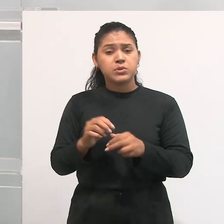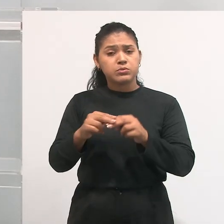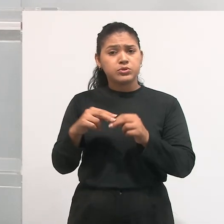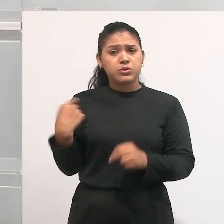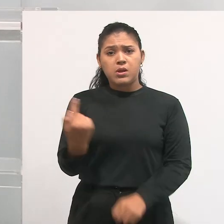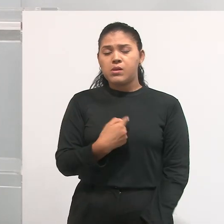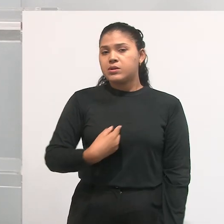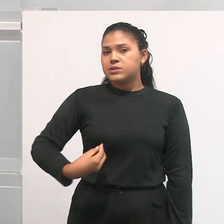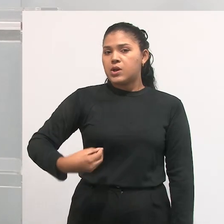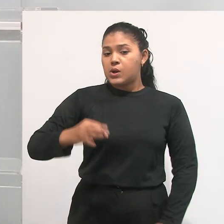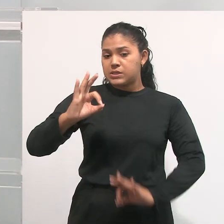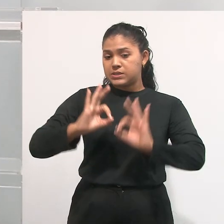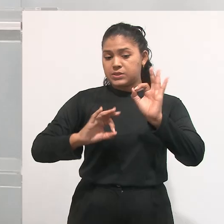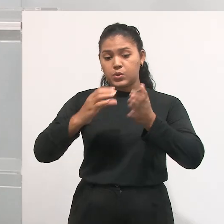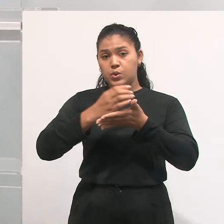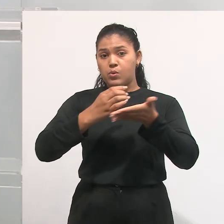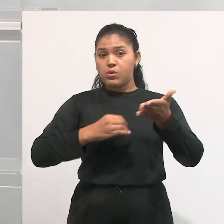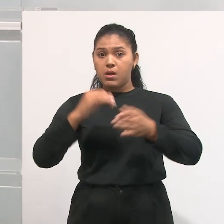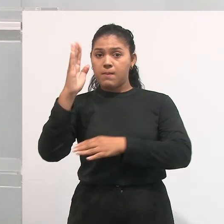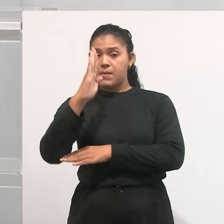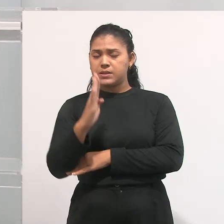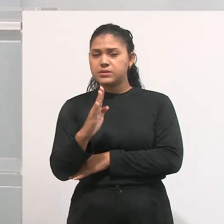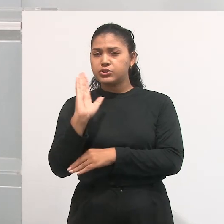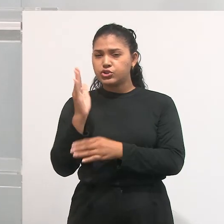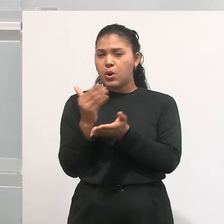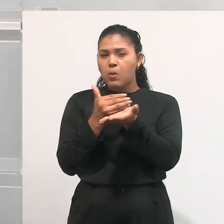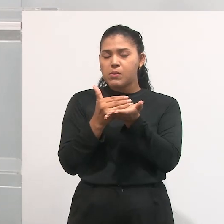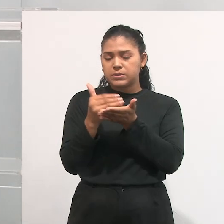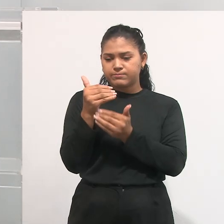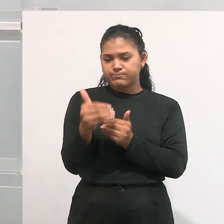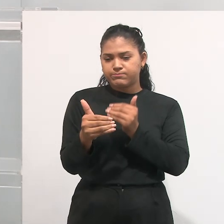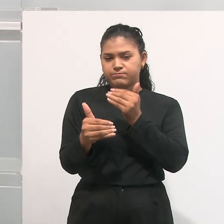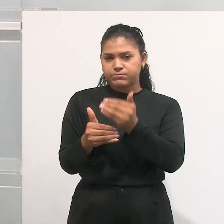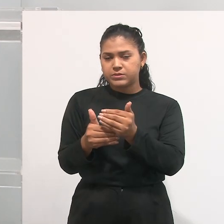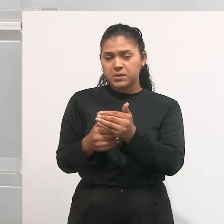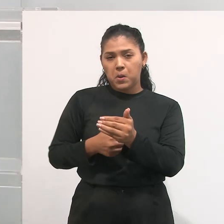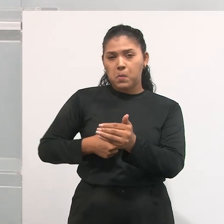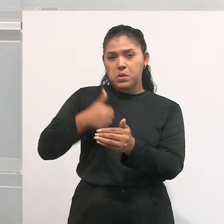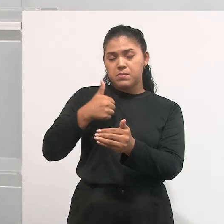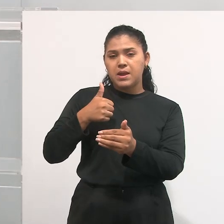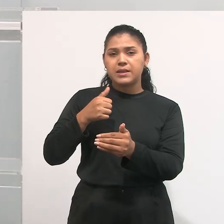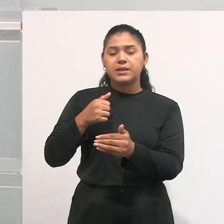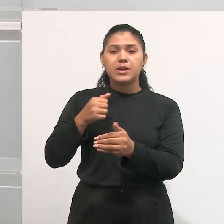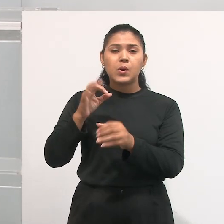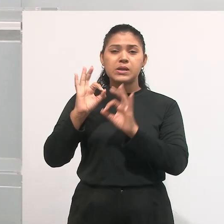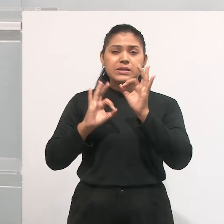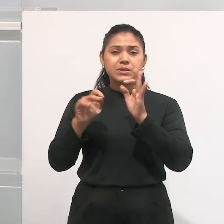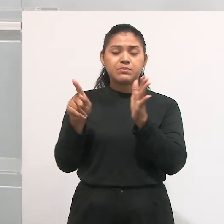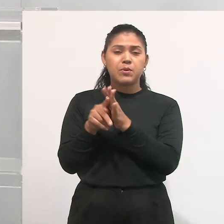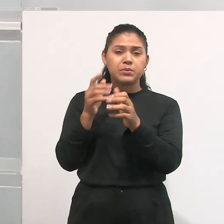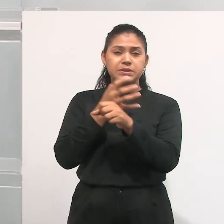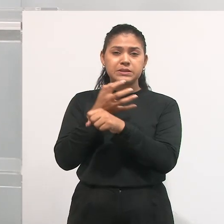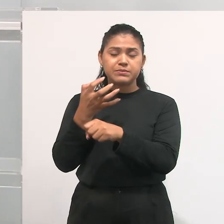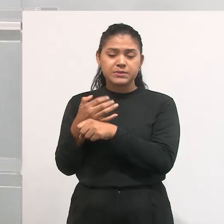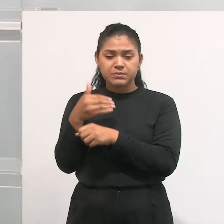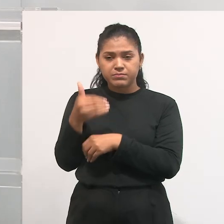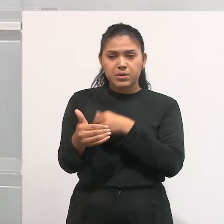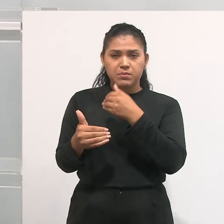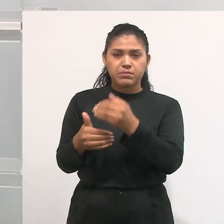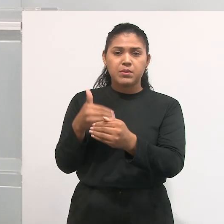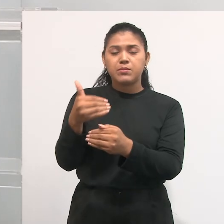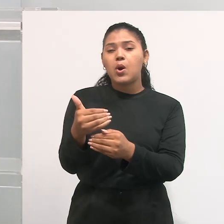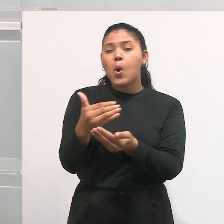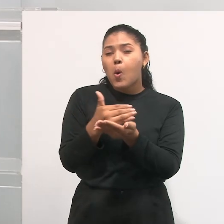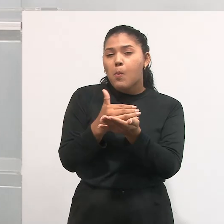organização curricular no Brasil, ela está caminhando de uma organização por disciplinas para uma organização